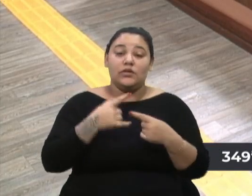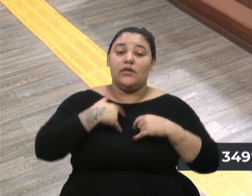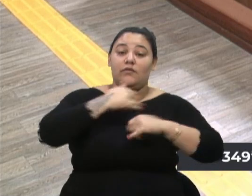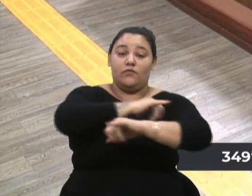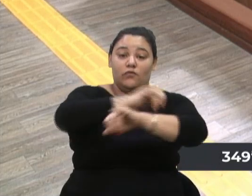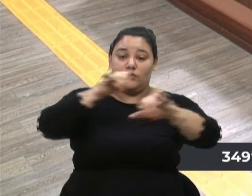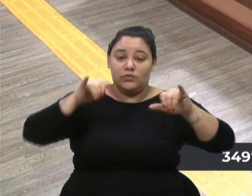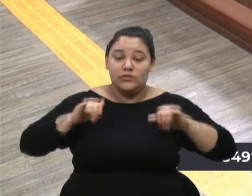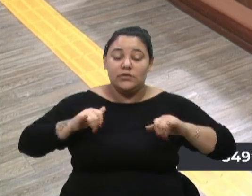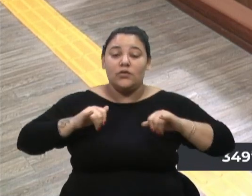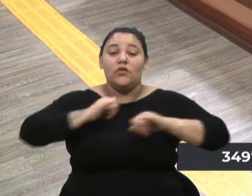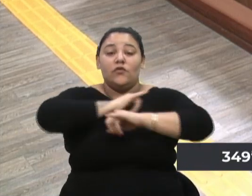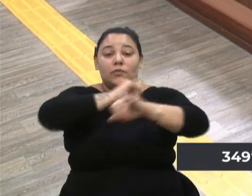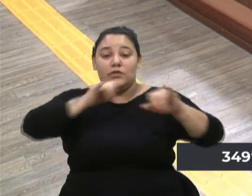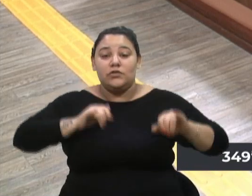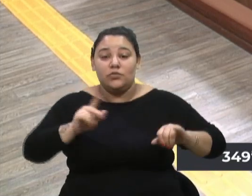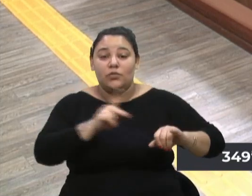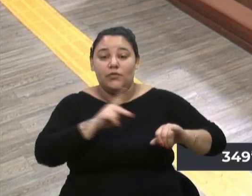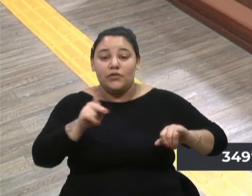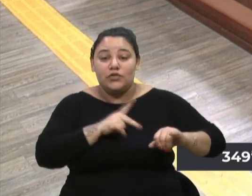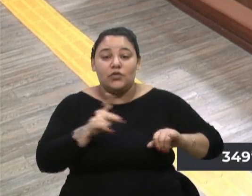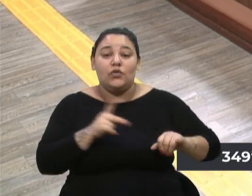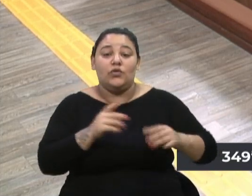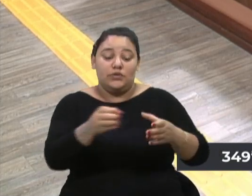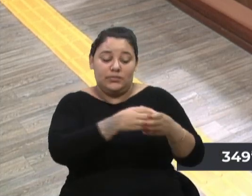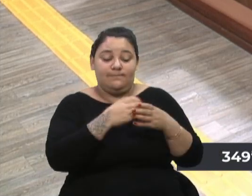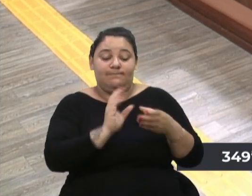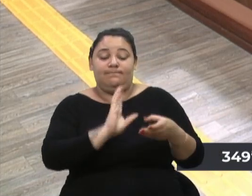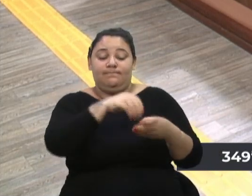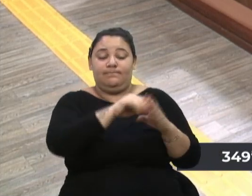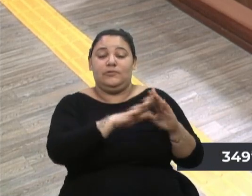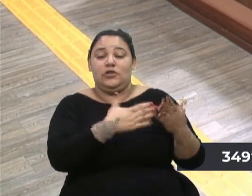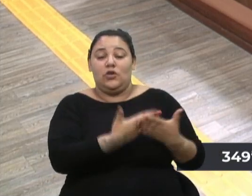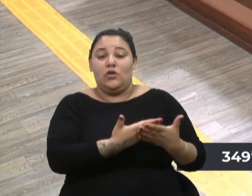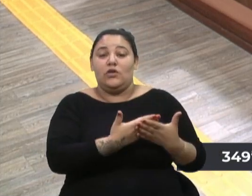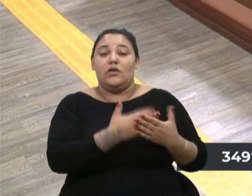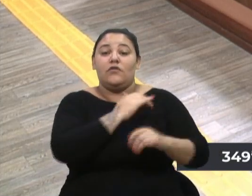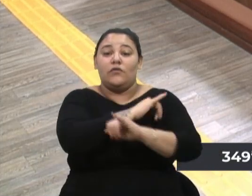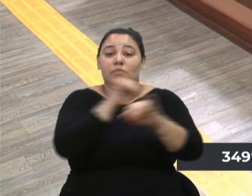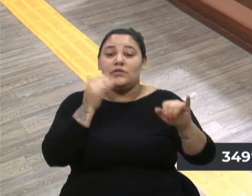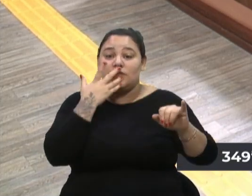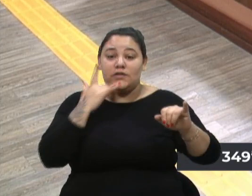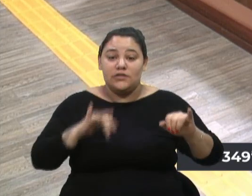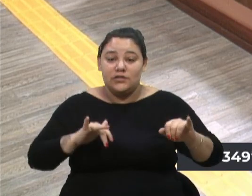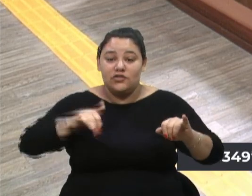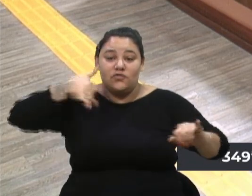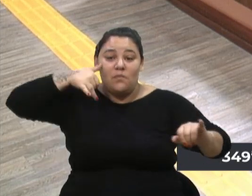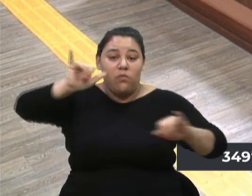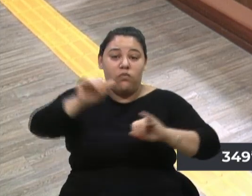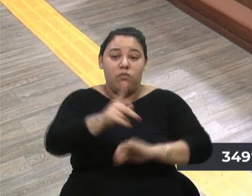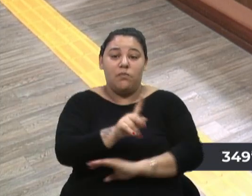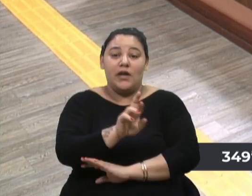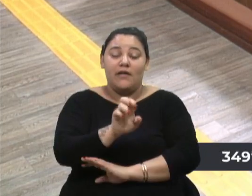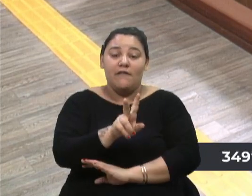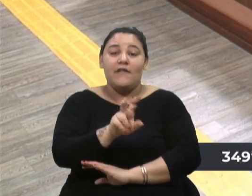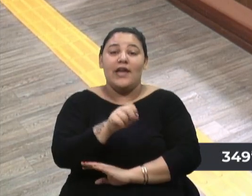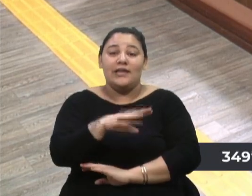Informação para os professores, para as equipes diretivas, informação para essas crianças, informação de prevenção para os colegas